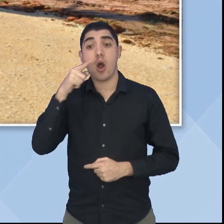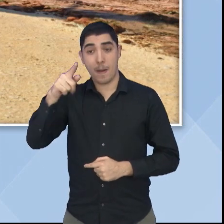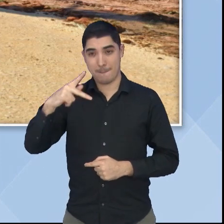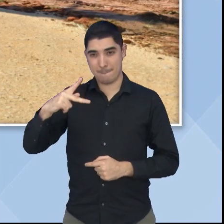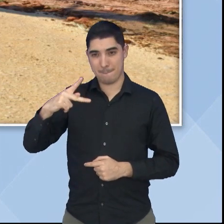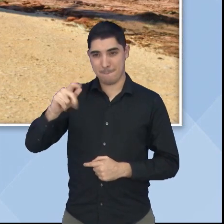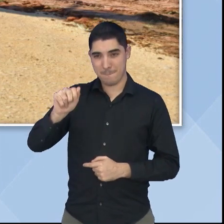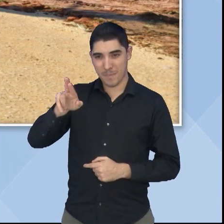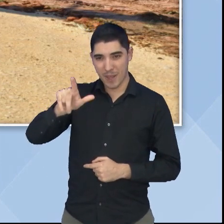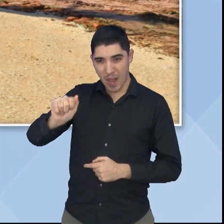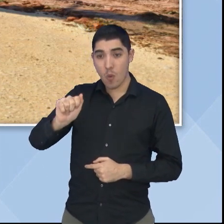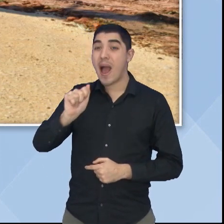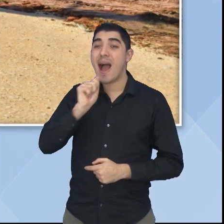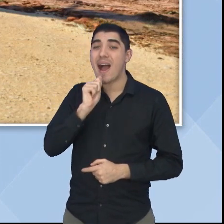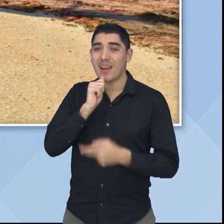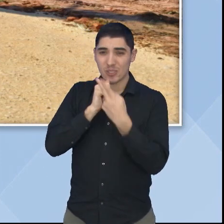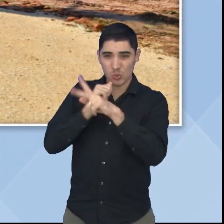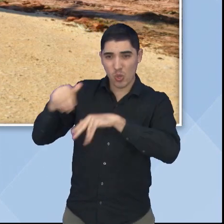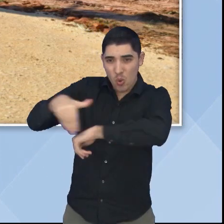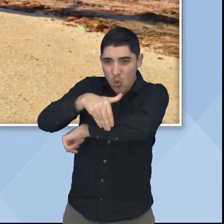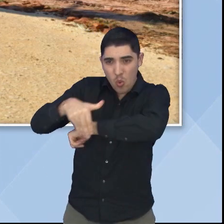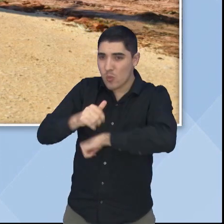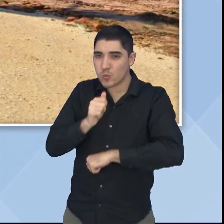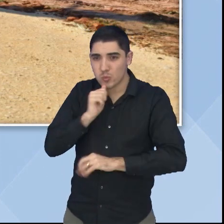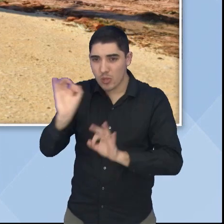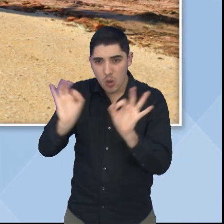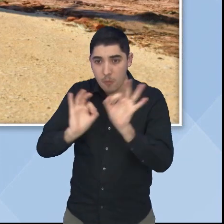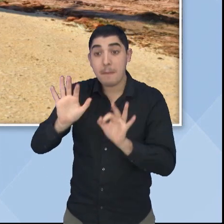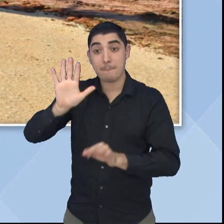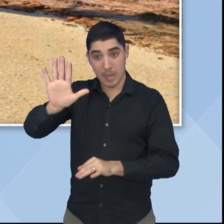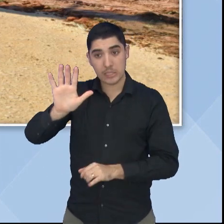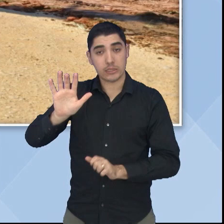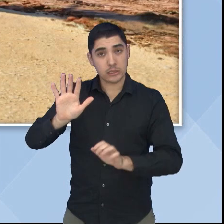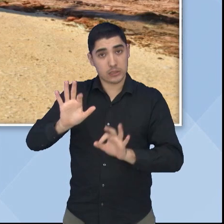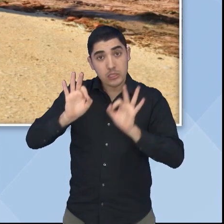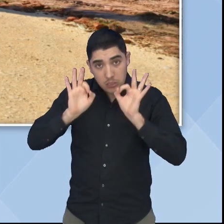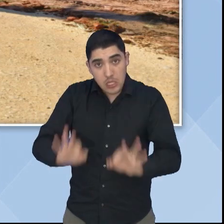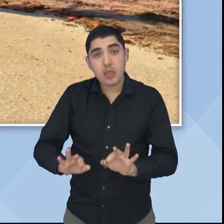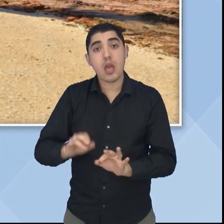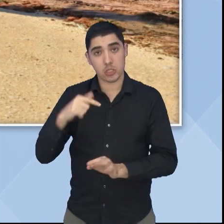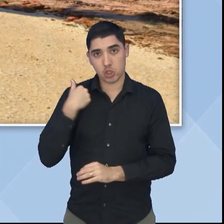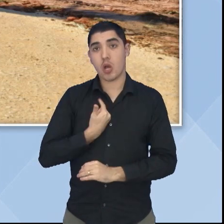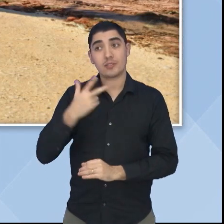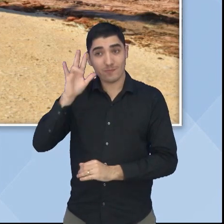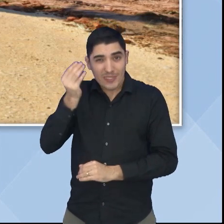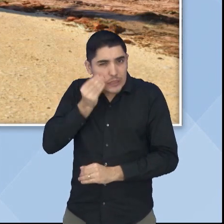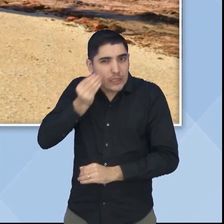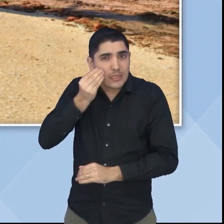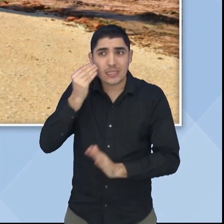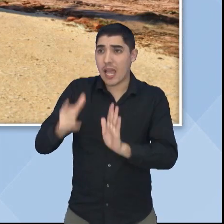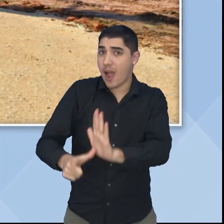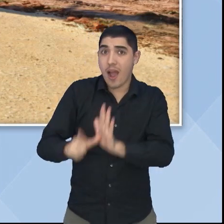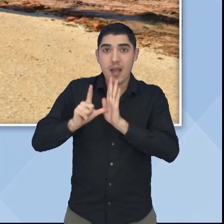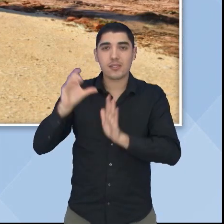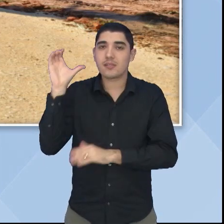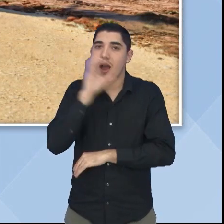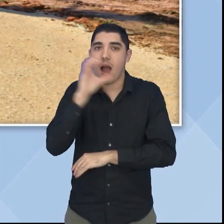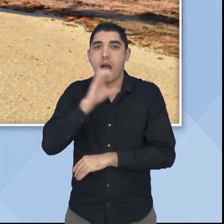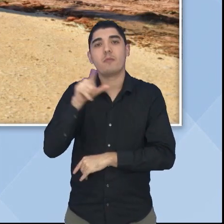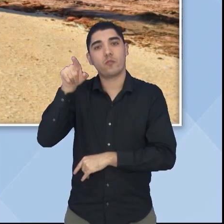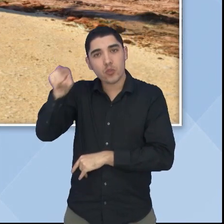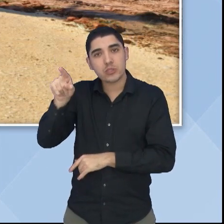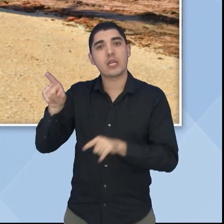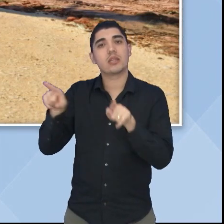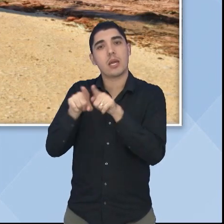mas pode ter certeza que nós estamos empenhados para que o quanto antes você e toda a sua comunidade possa